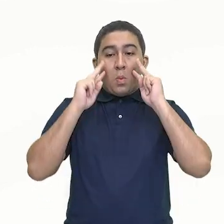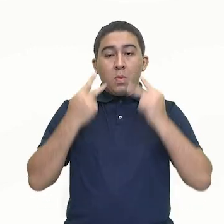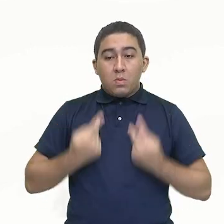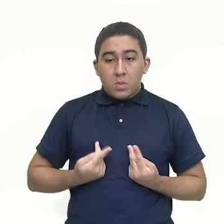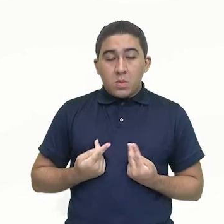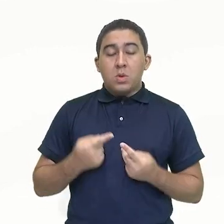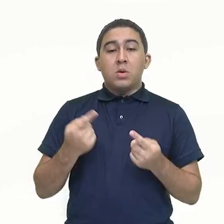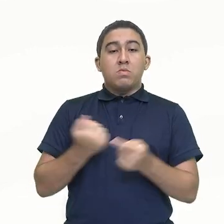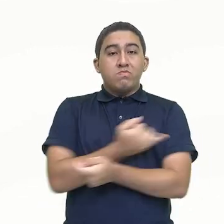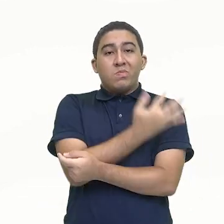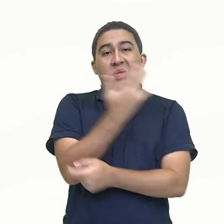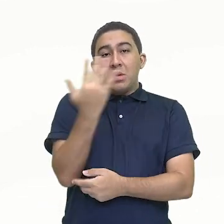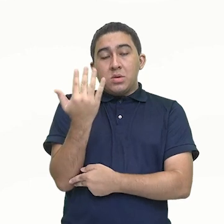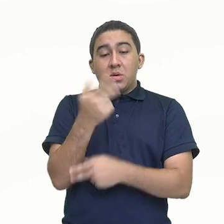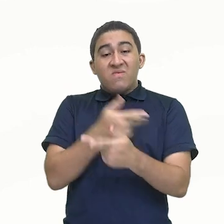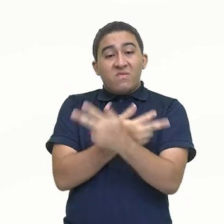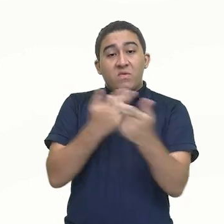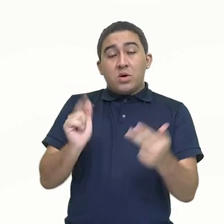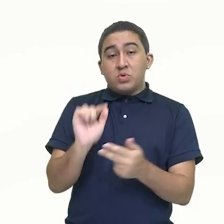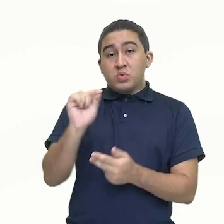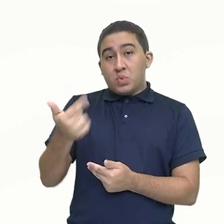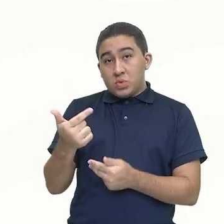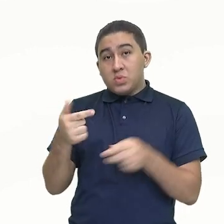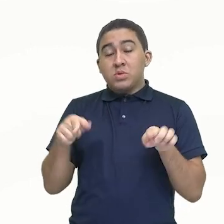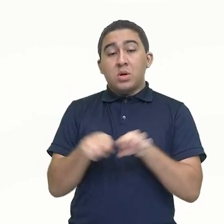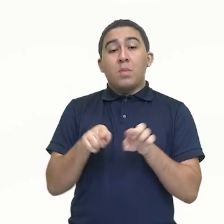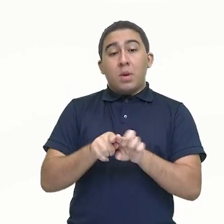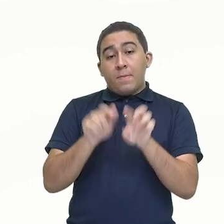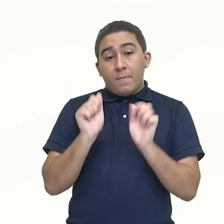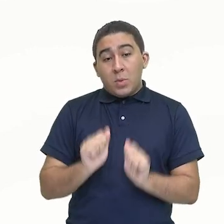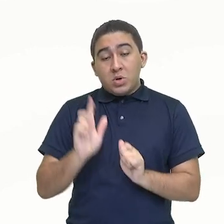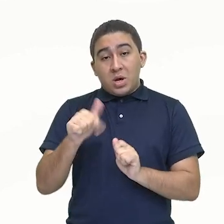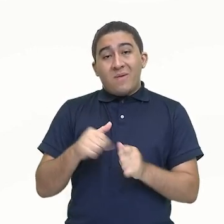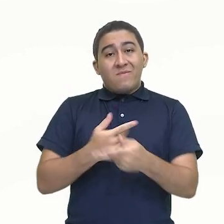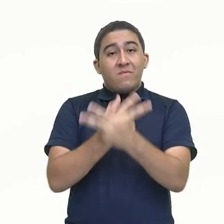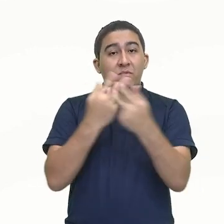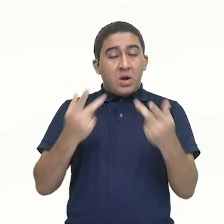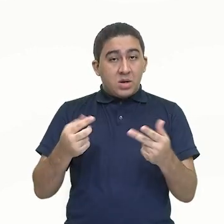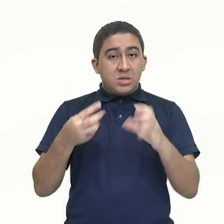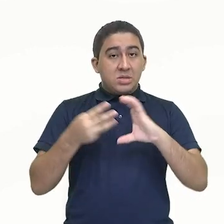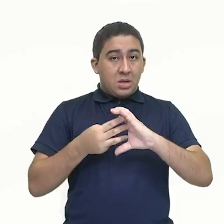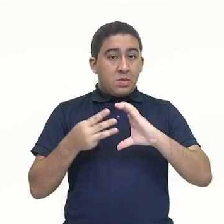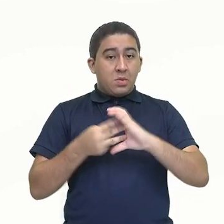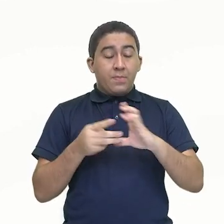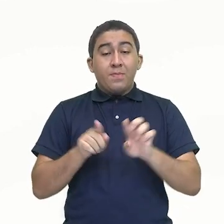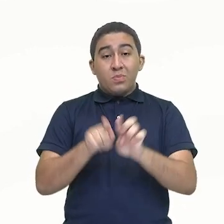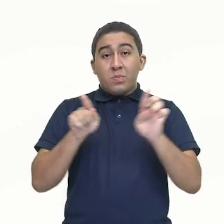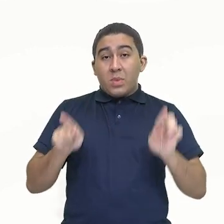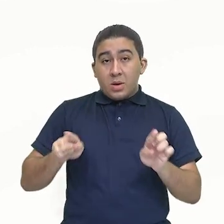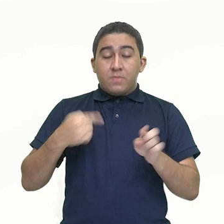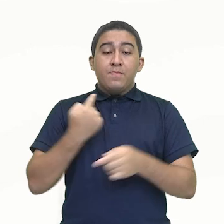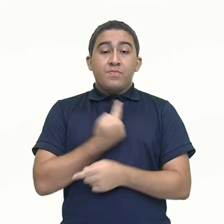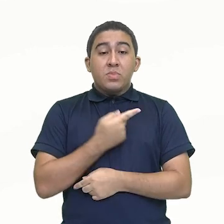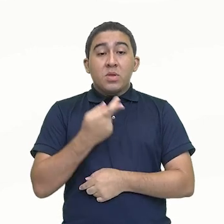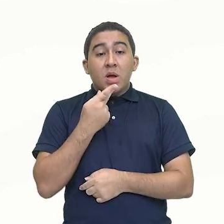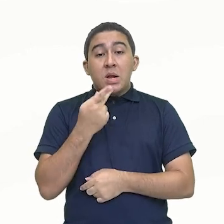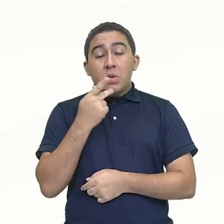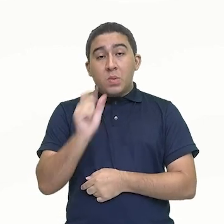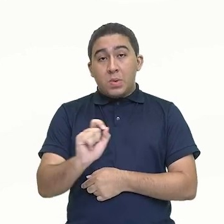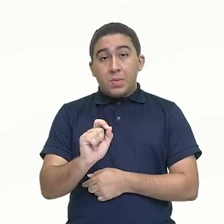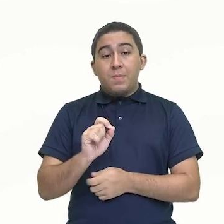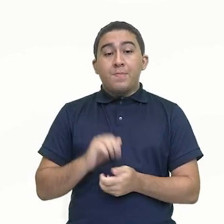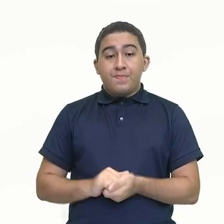humana, plantas e outros animais, eles podem ser pluricelulares. Mas aí, quando falamos de níveis